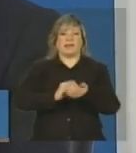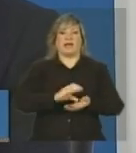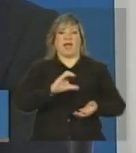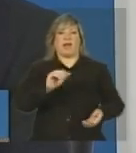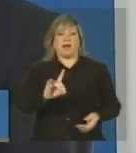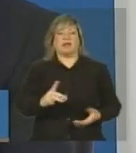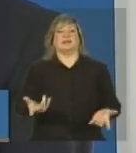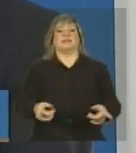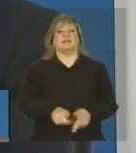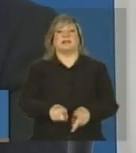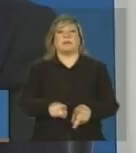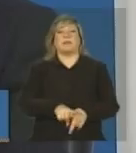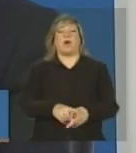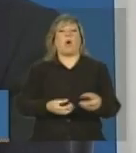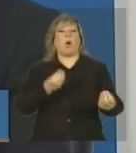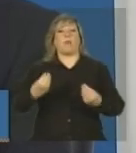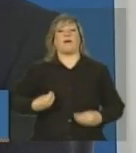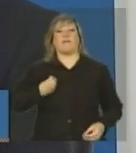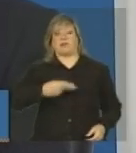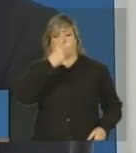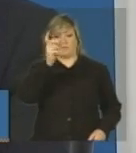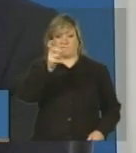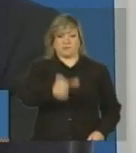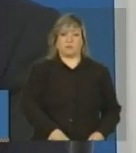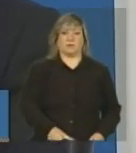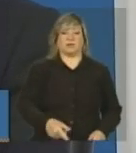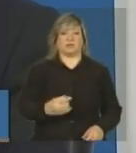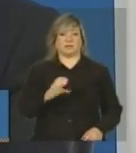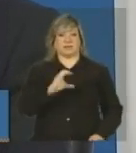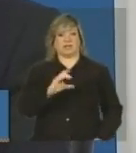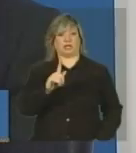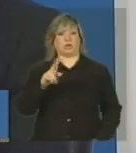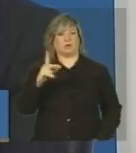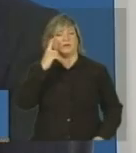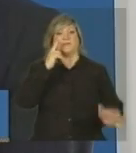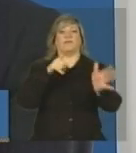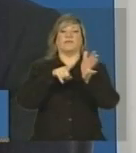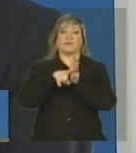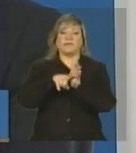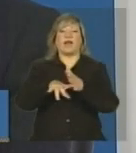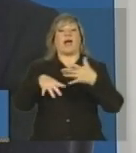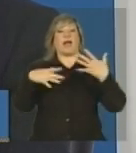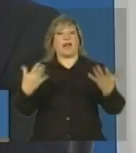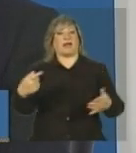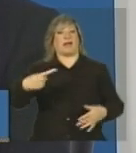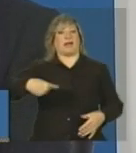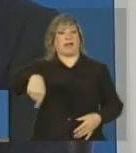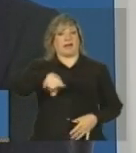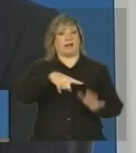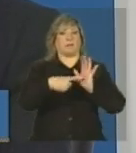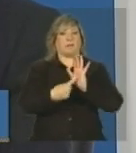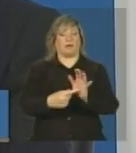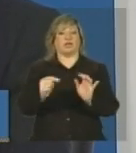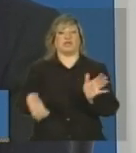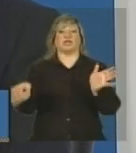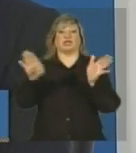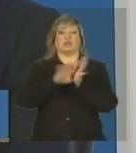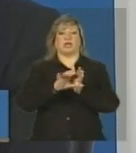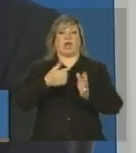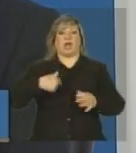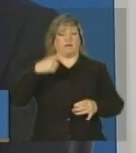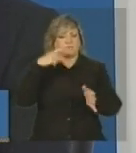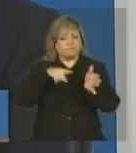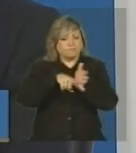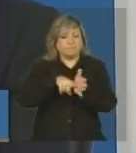condições de vida da pessoa, que às vezes um órgão como a CGU verifica. E aí esses apontamentos chegam para a gente poder